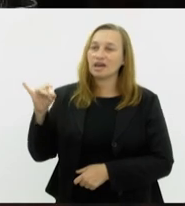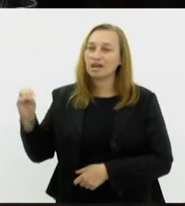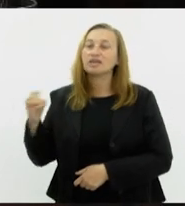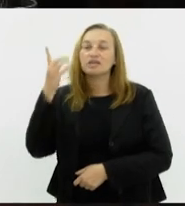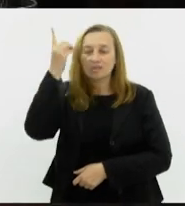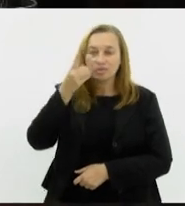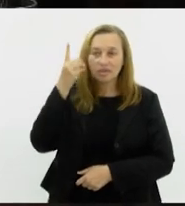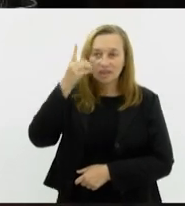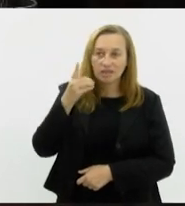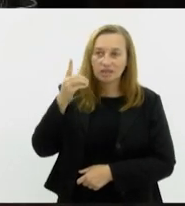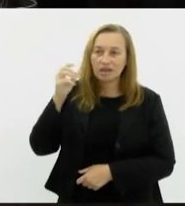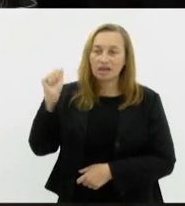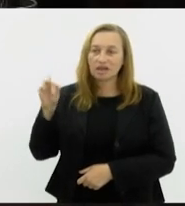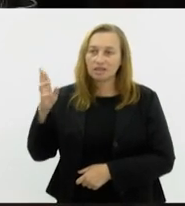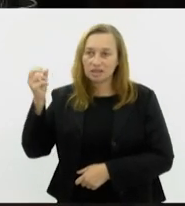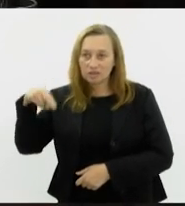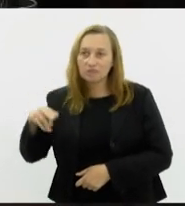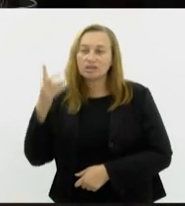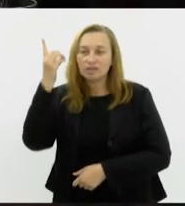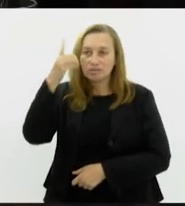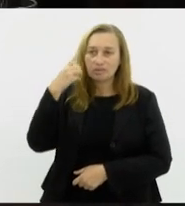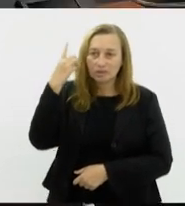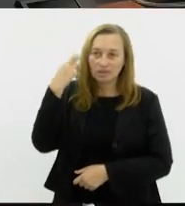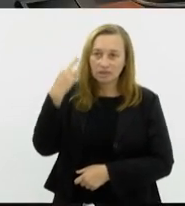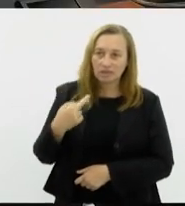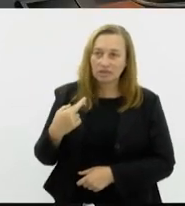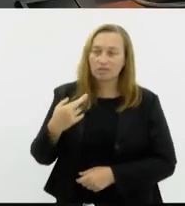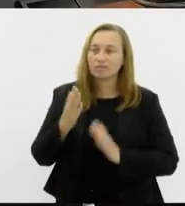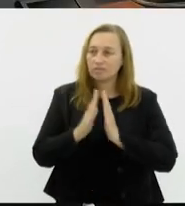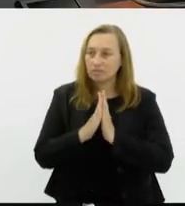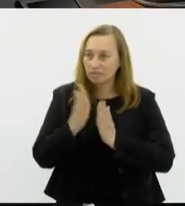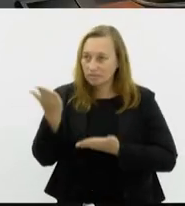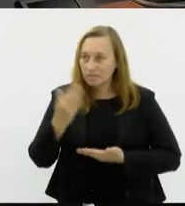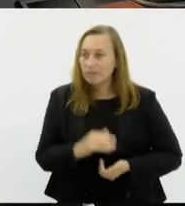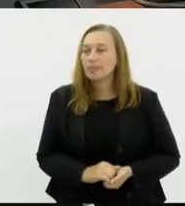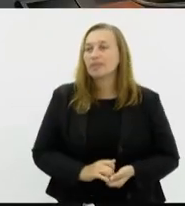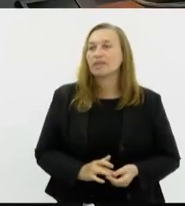deputado Anderson Moraes, deputada Renata Souza, por favor.